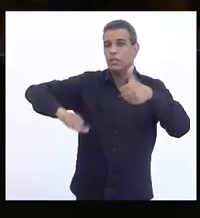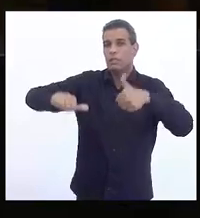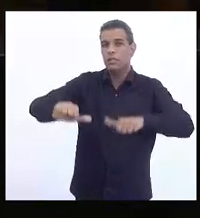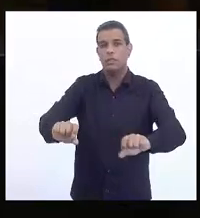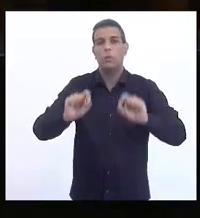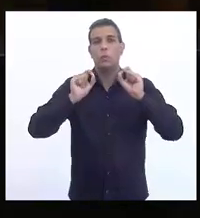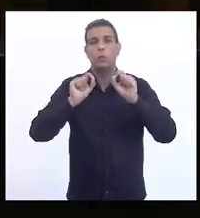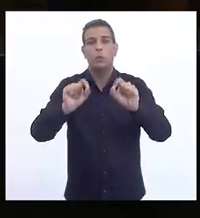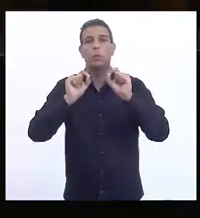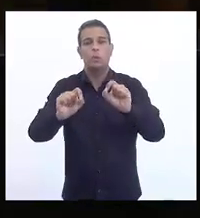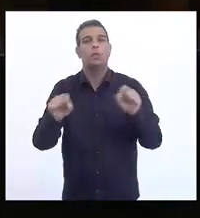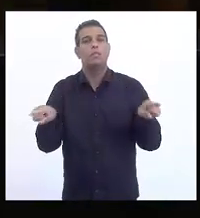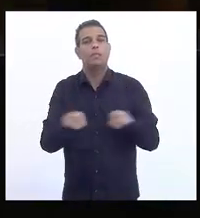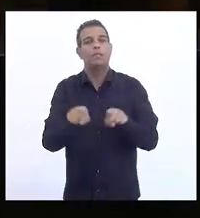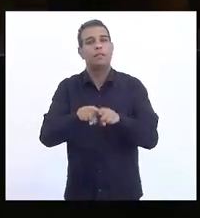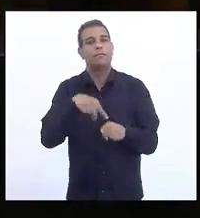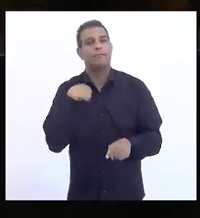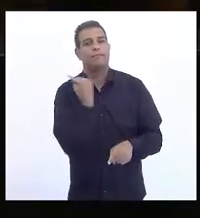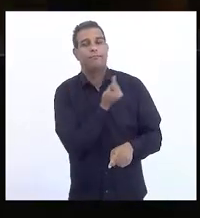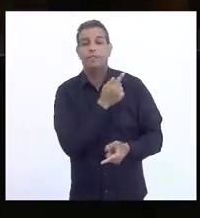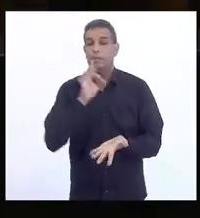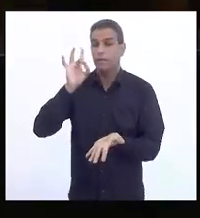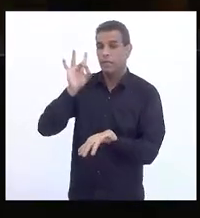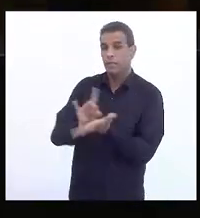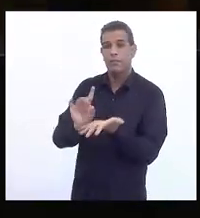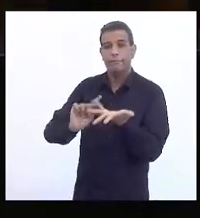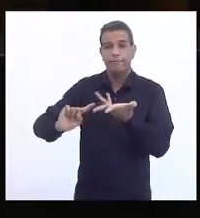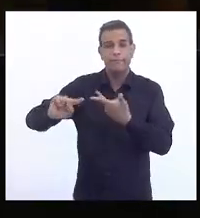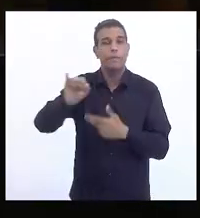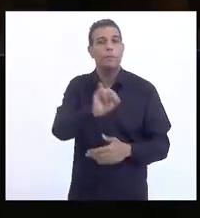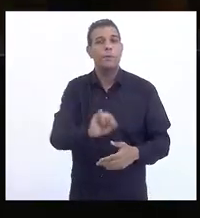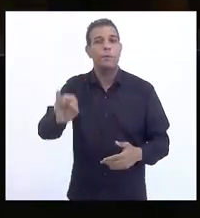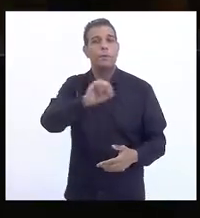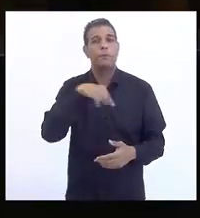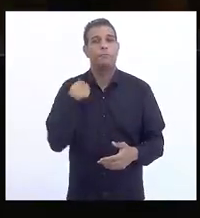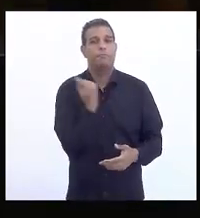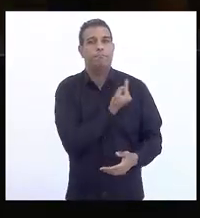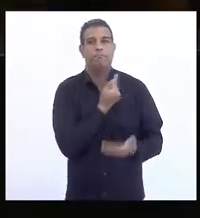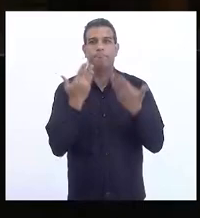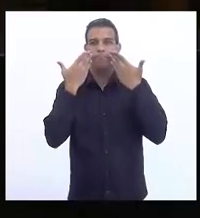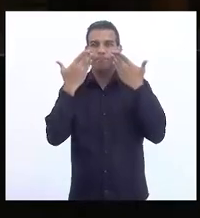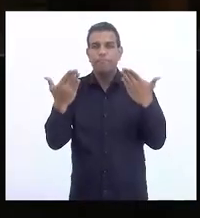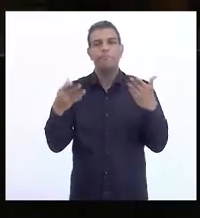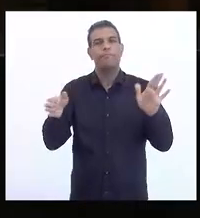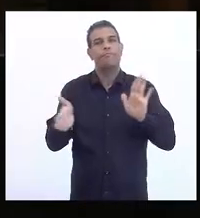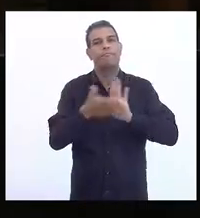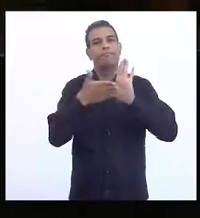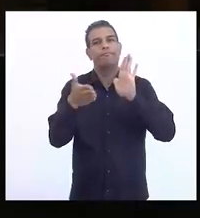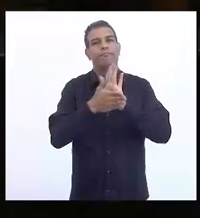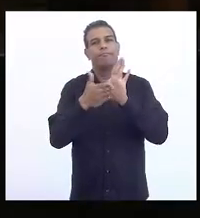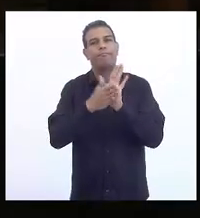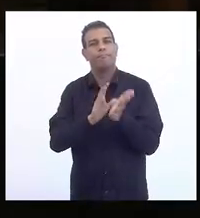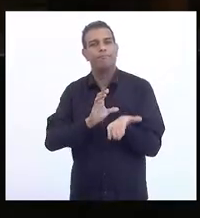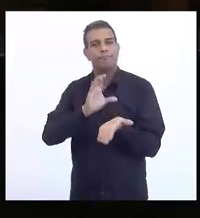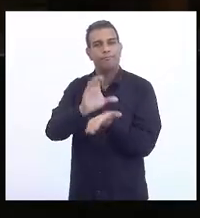preliminar, mas também é verdade que é importante destacar que a proposta orçamentária